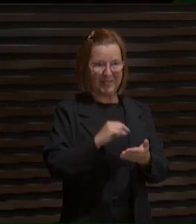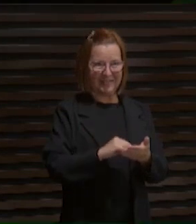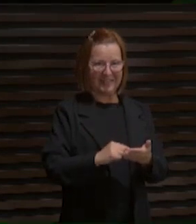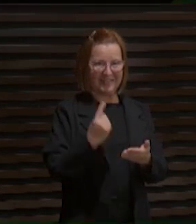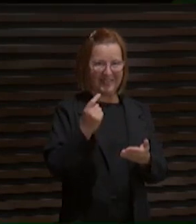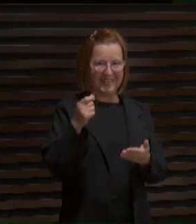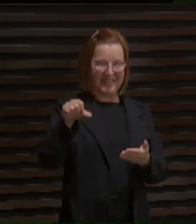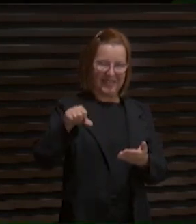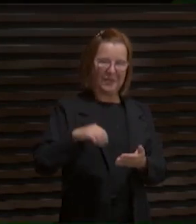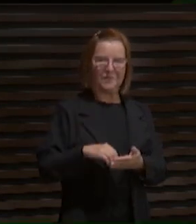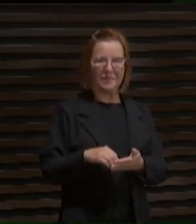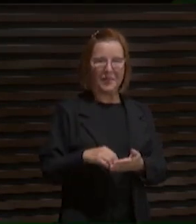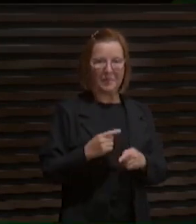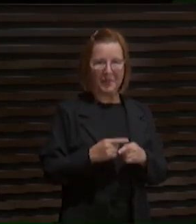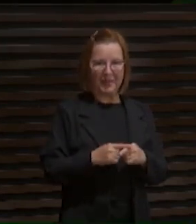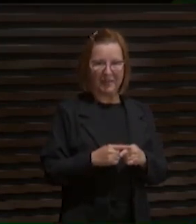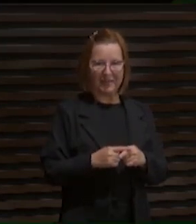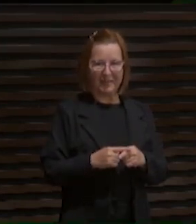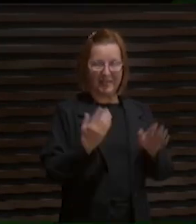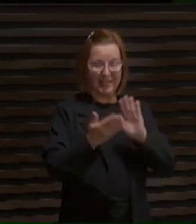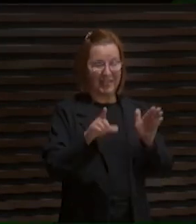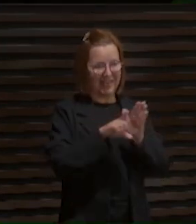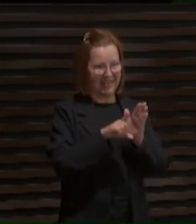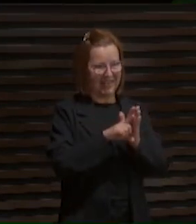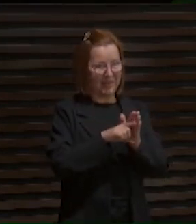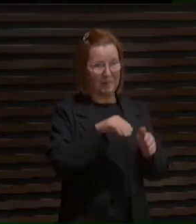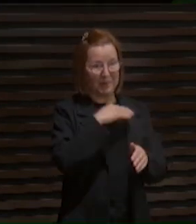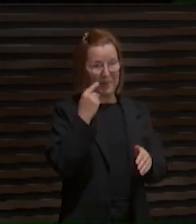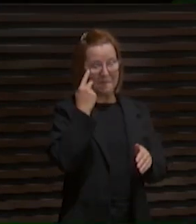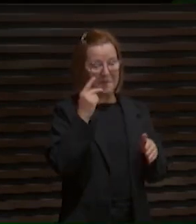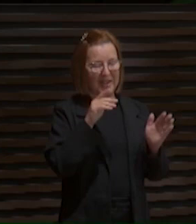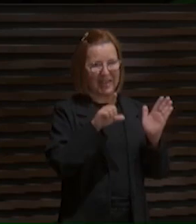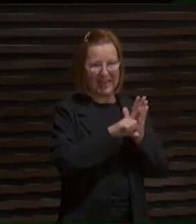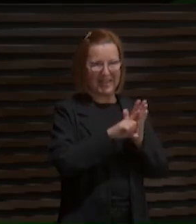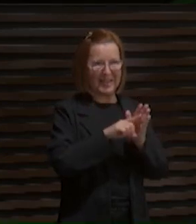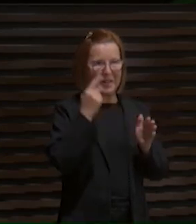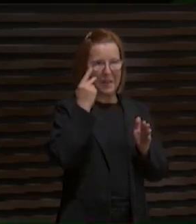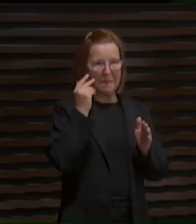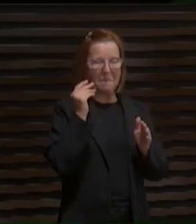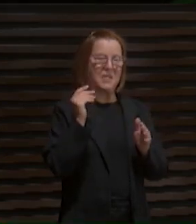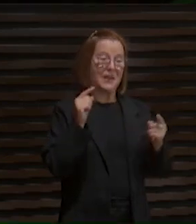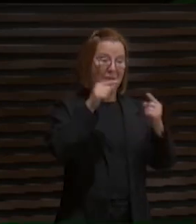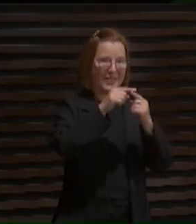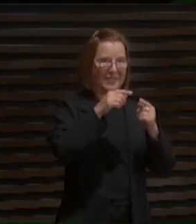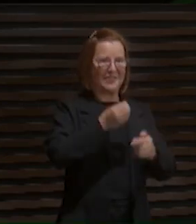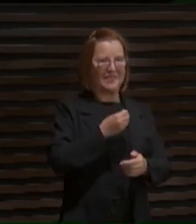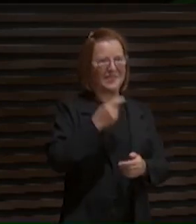eu, mediante a própria lei, morri para a lei, a fim de viver para